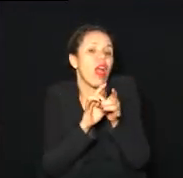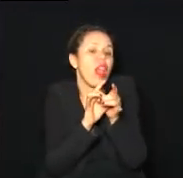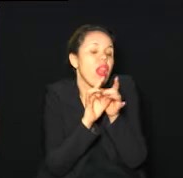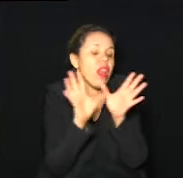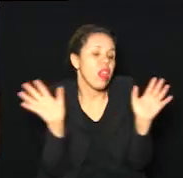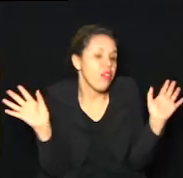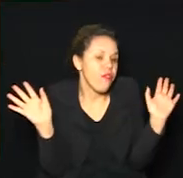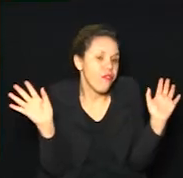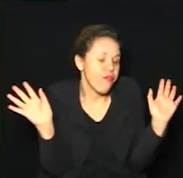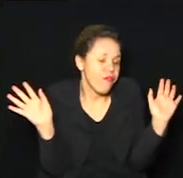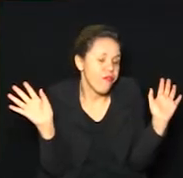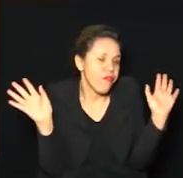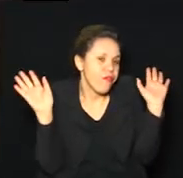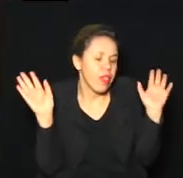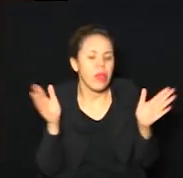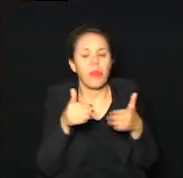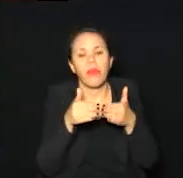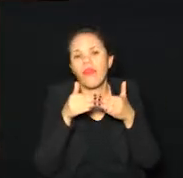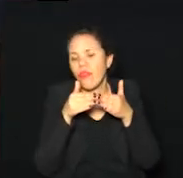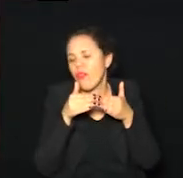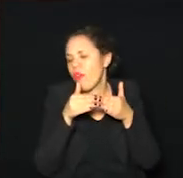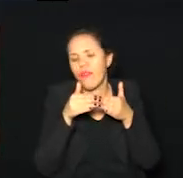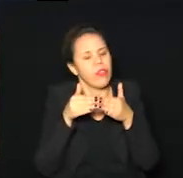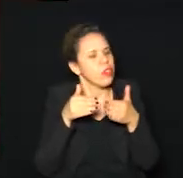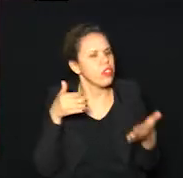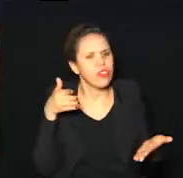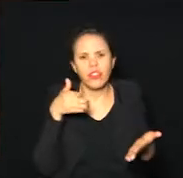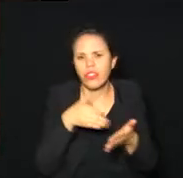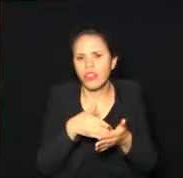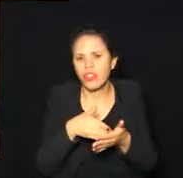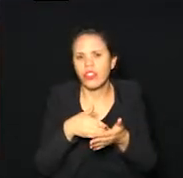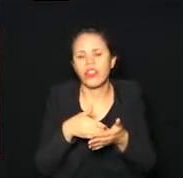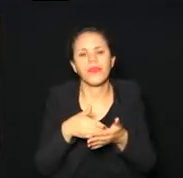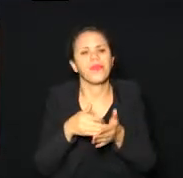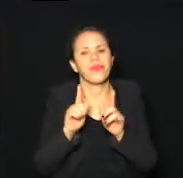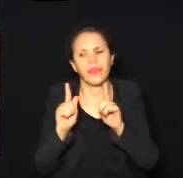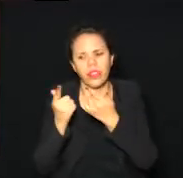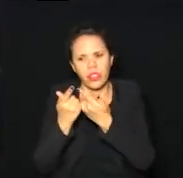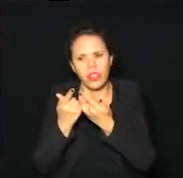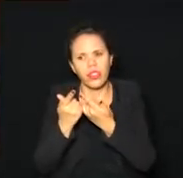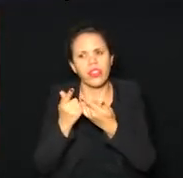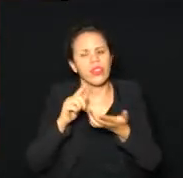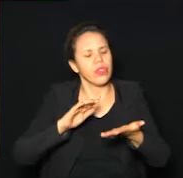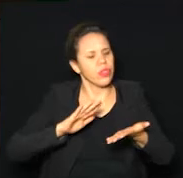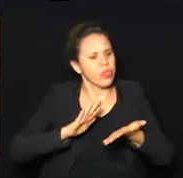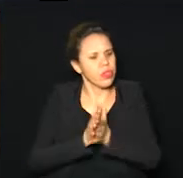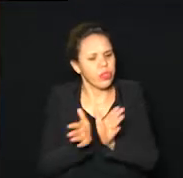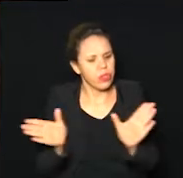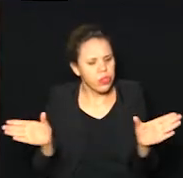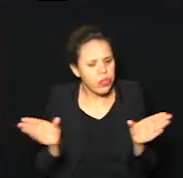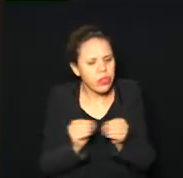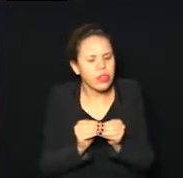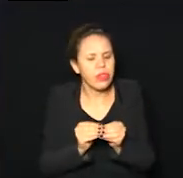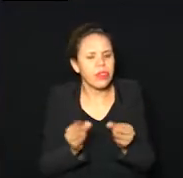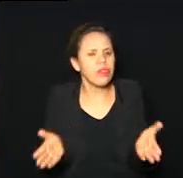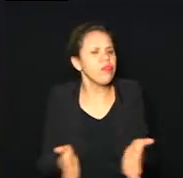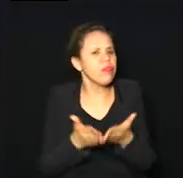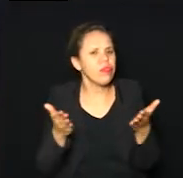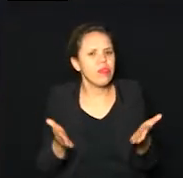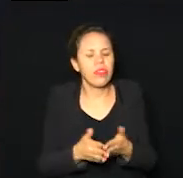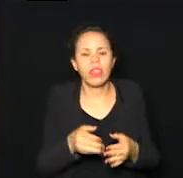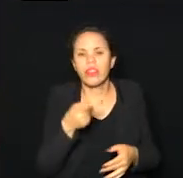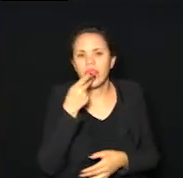democracia é isso. Mas, por favor, não deixe esses gestores matar a população. Não deixe os pobres ser executados. A gente, por exemplo,